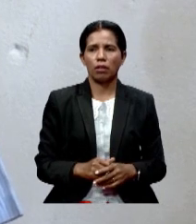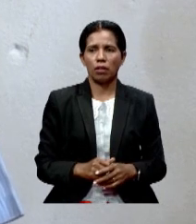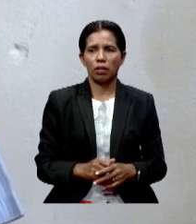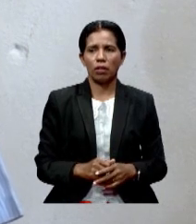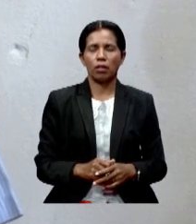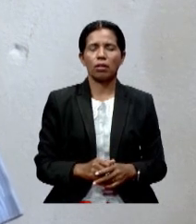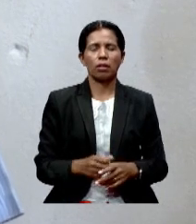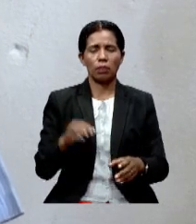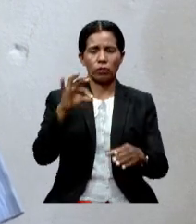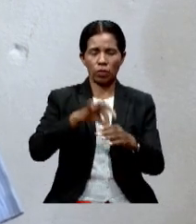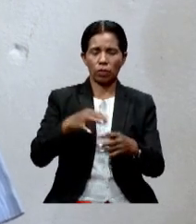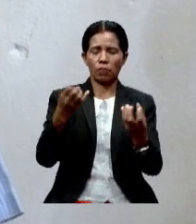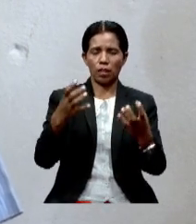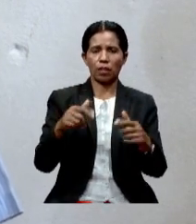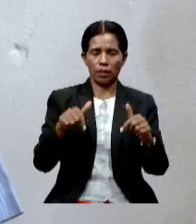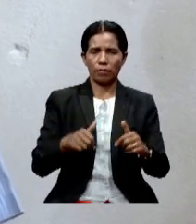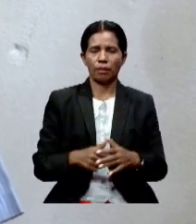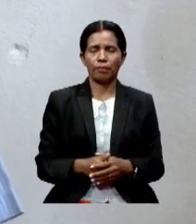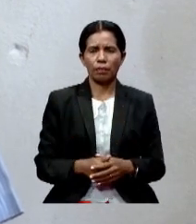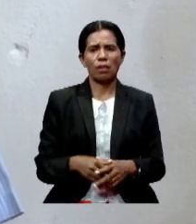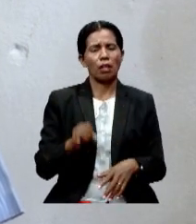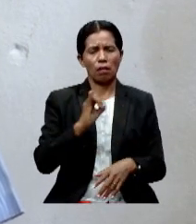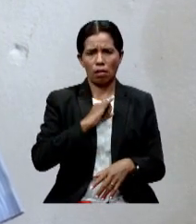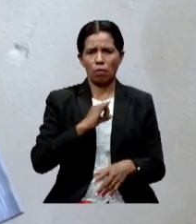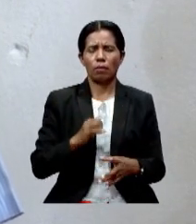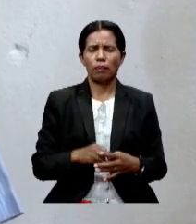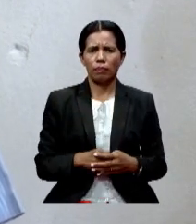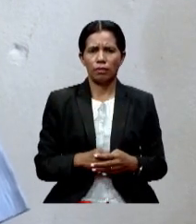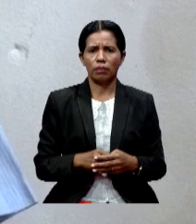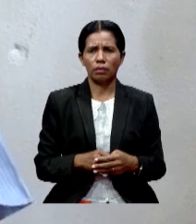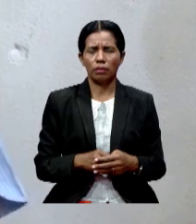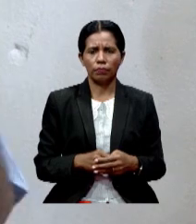maioria ia né nedoni mai hau